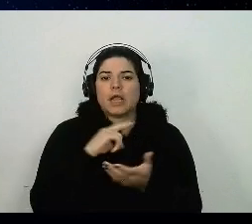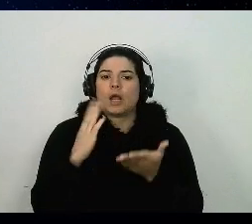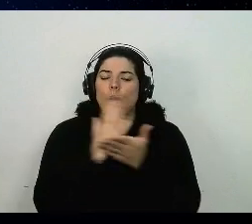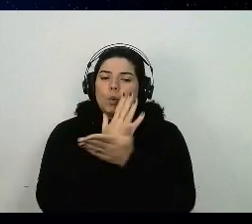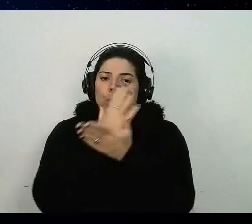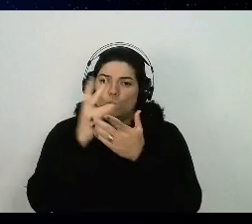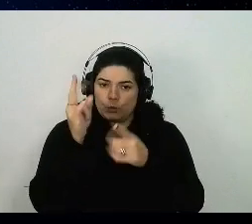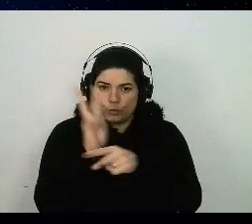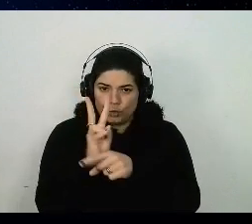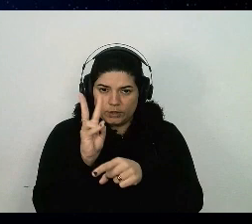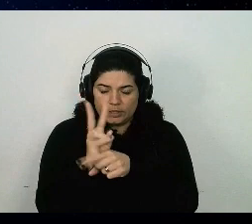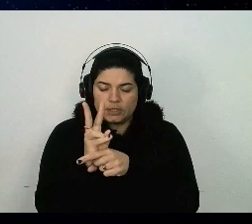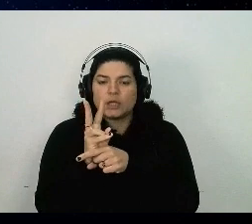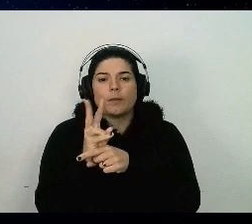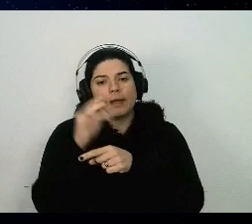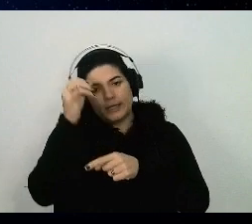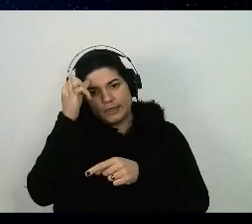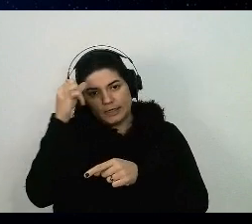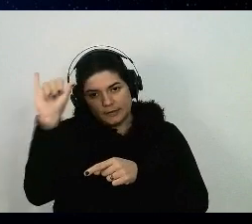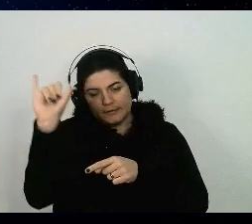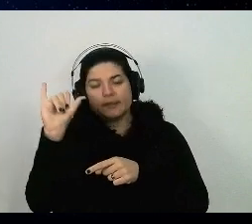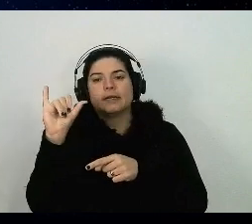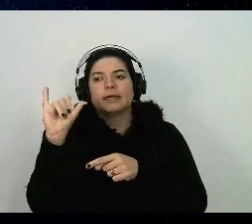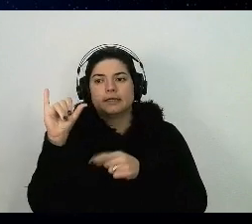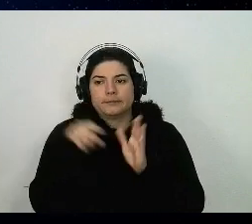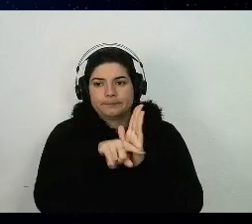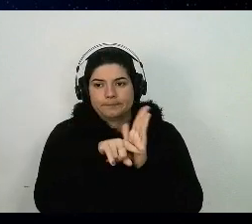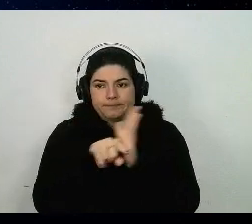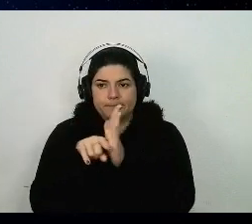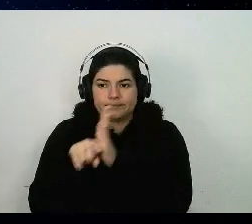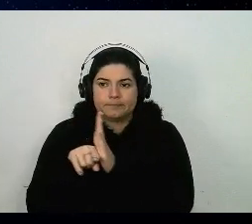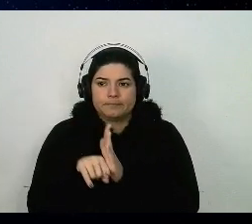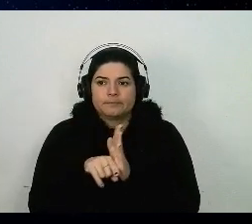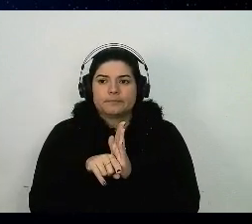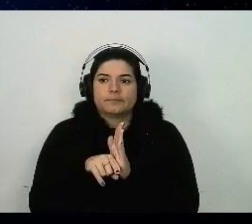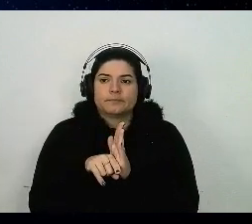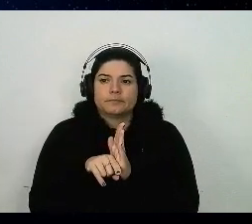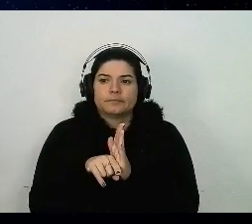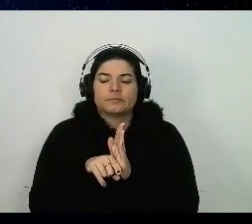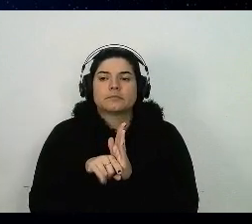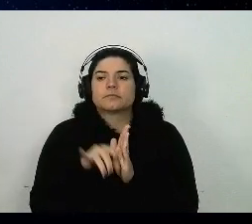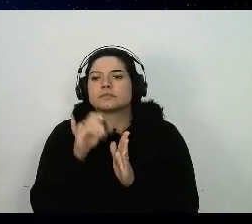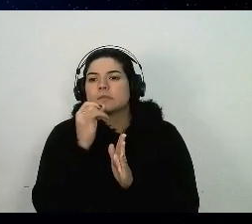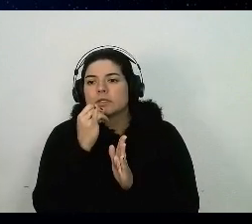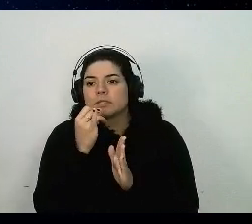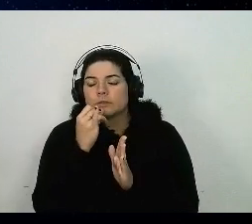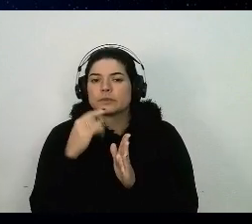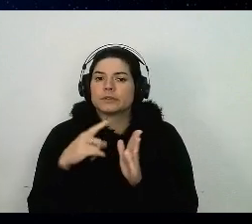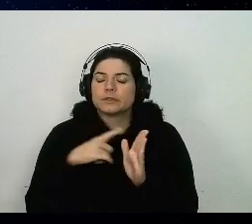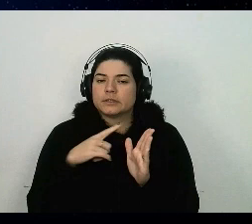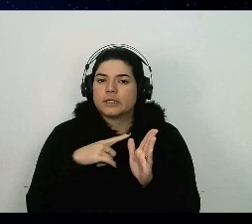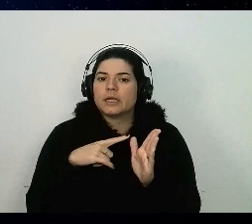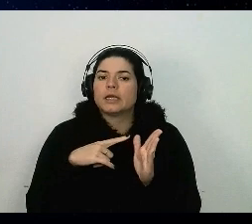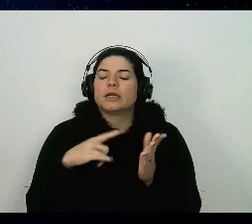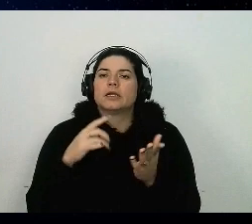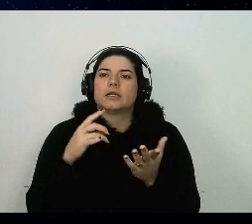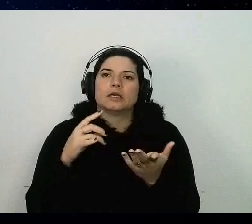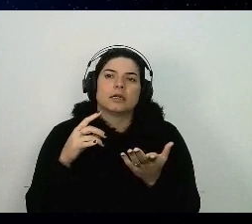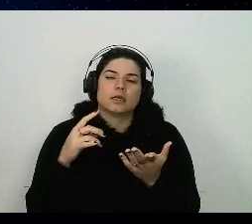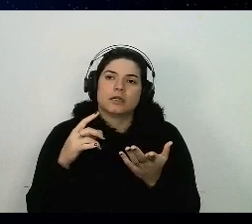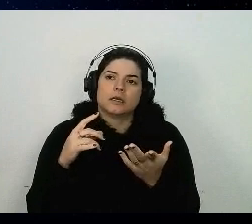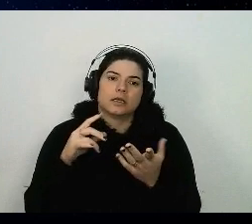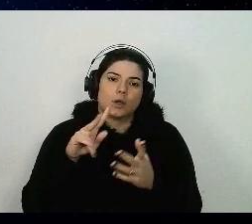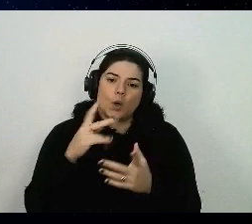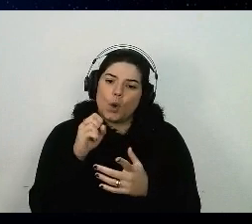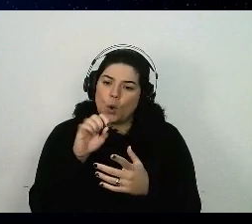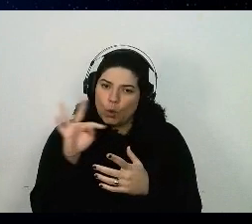para evitar esse tipo de exploração, né? Como quando, por exemplo, ela recebe comandos tipo post ou host, que são